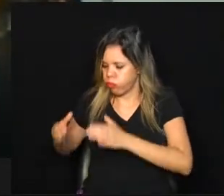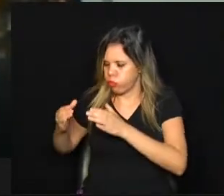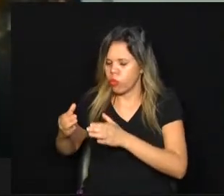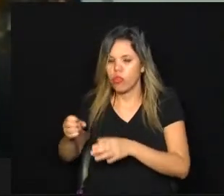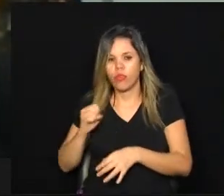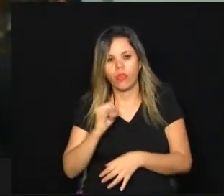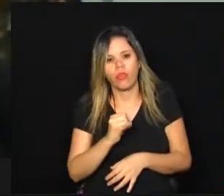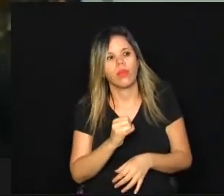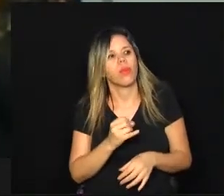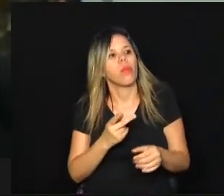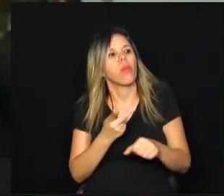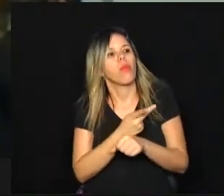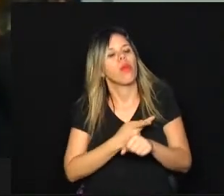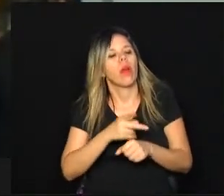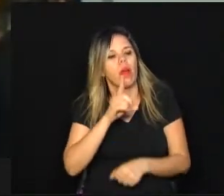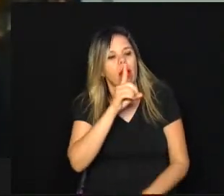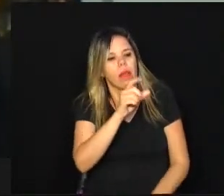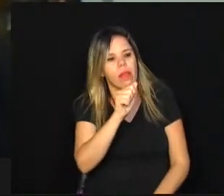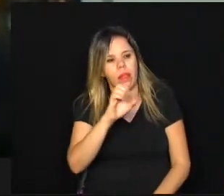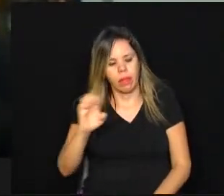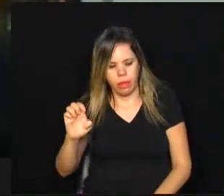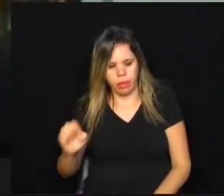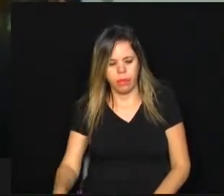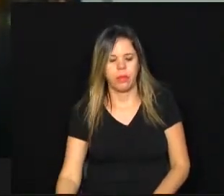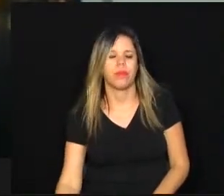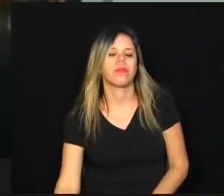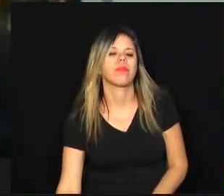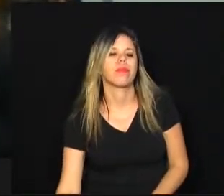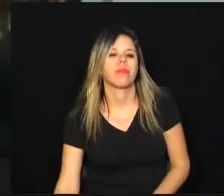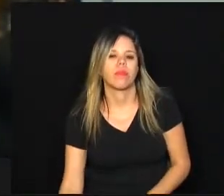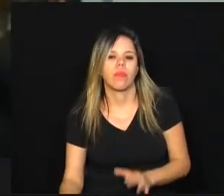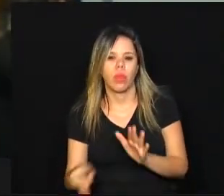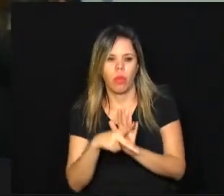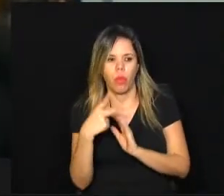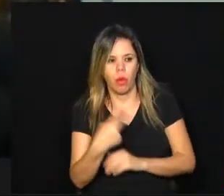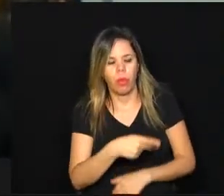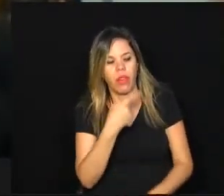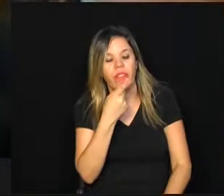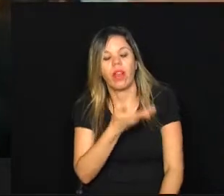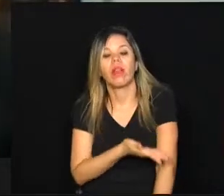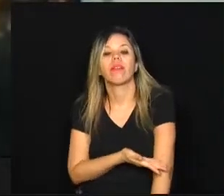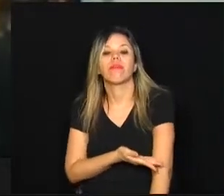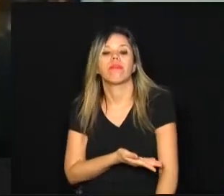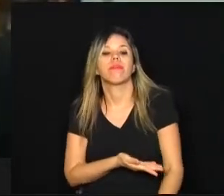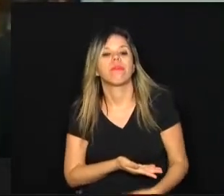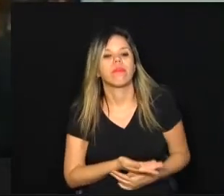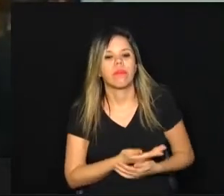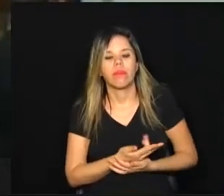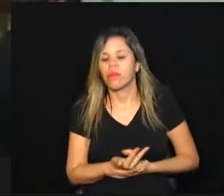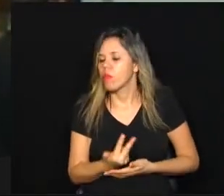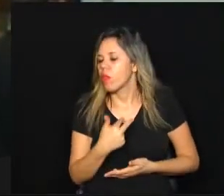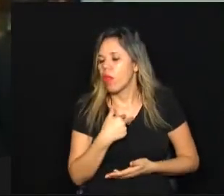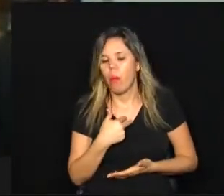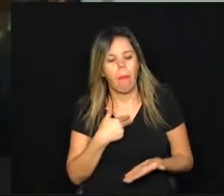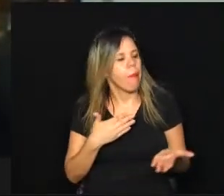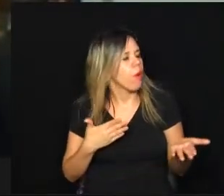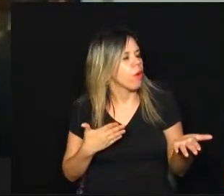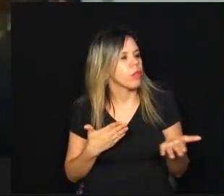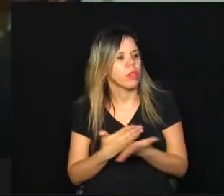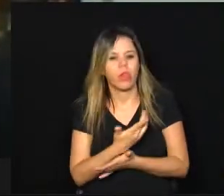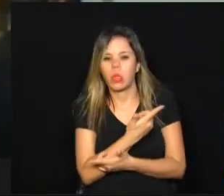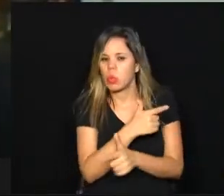ao DEE, Departamento de Águas e Energia Elétrica, o próprio DEE ia dizer: não posso autorizar porque não